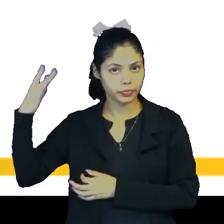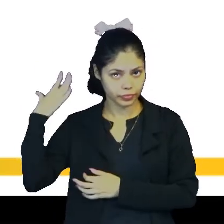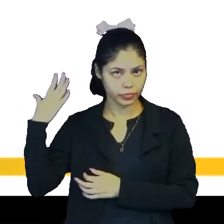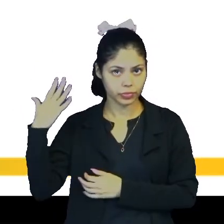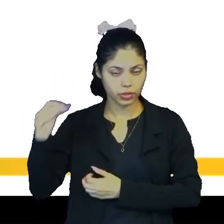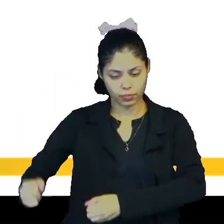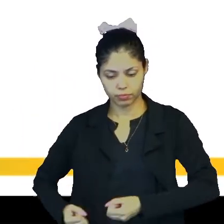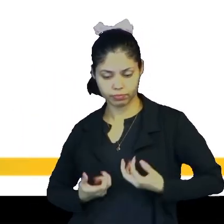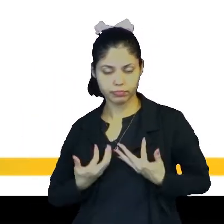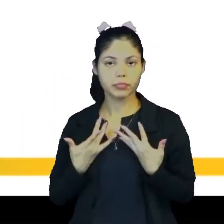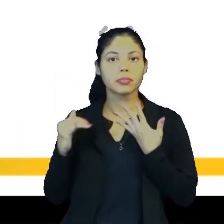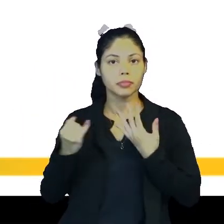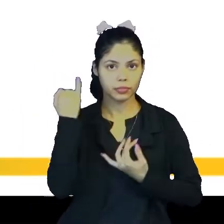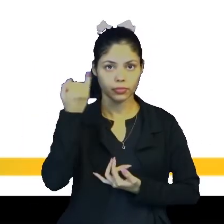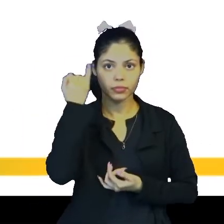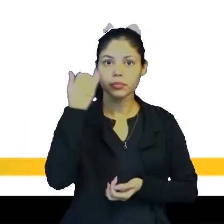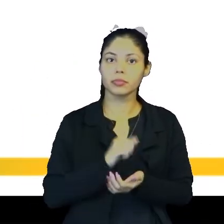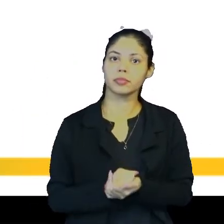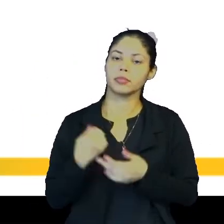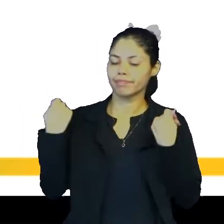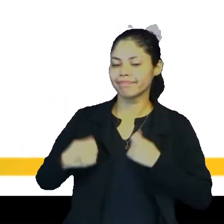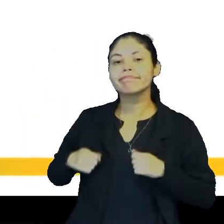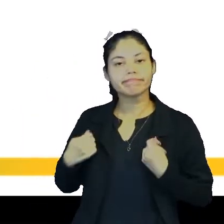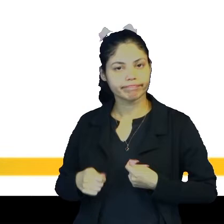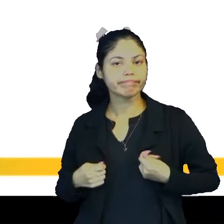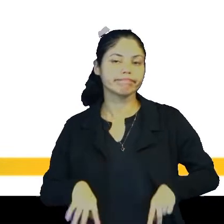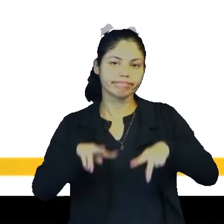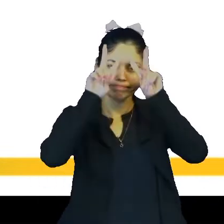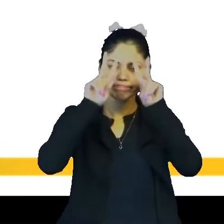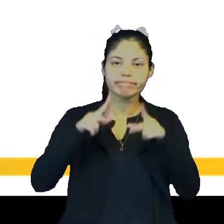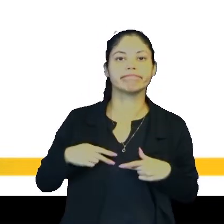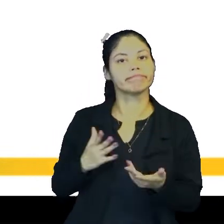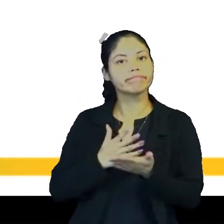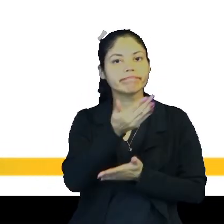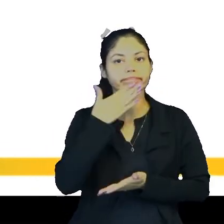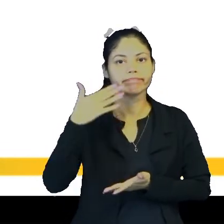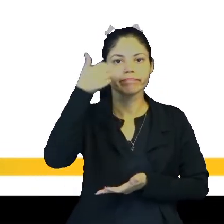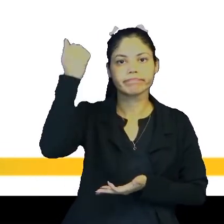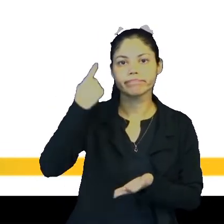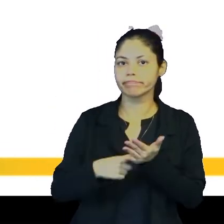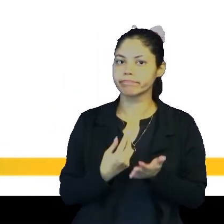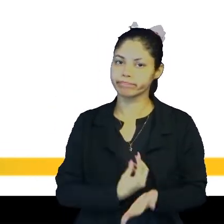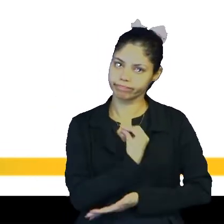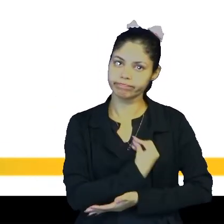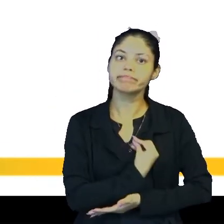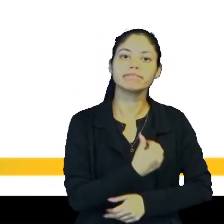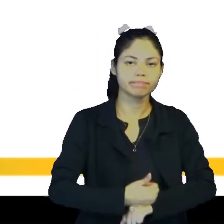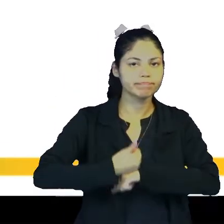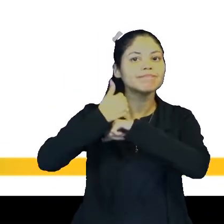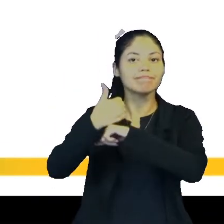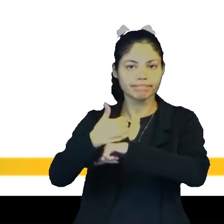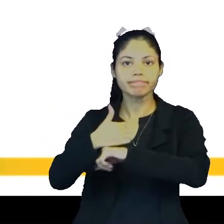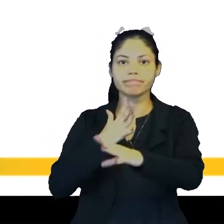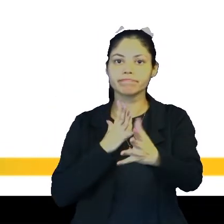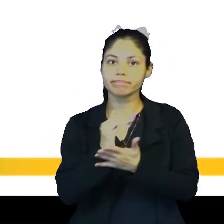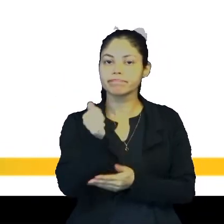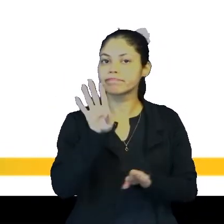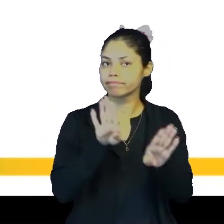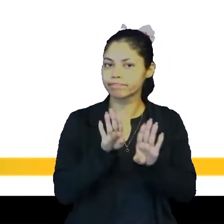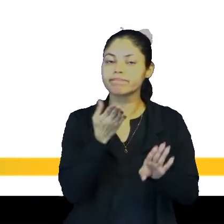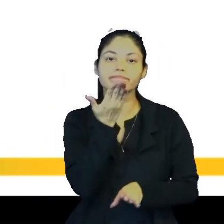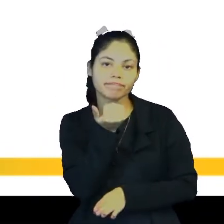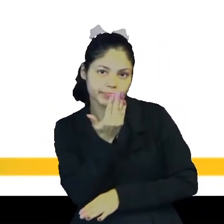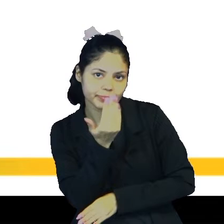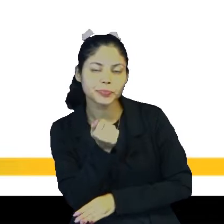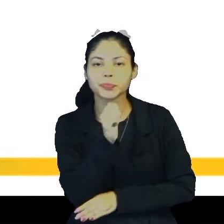são motivadas principalmente pela necessidade humana de buscar melhores condições de vida, inclusive de buscar